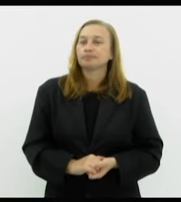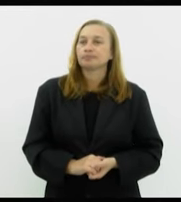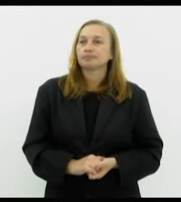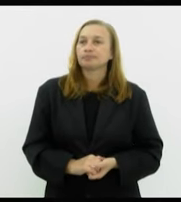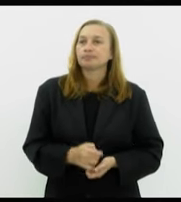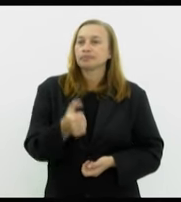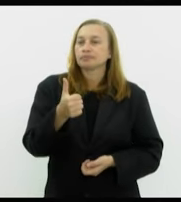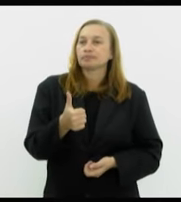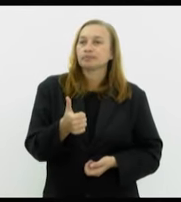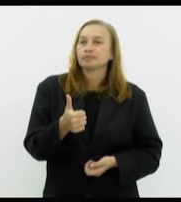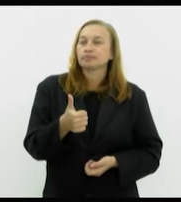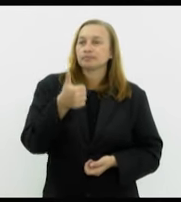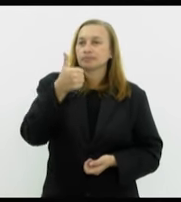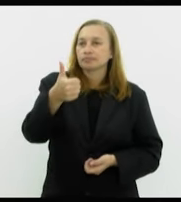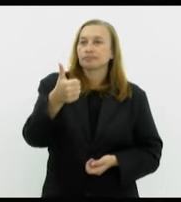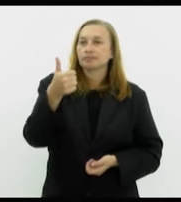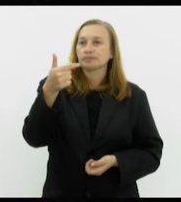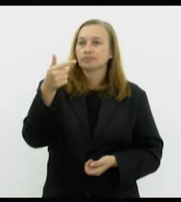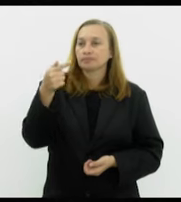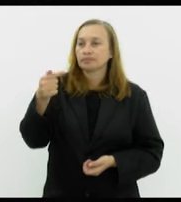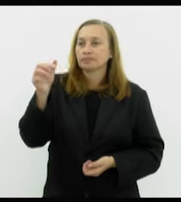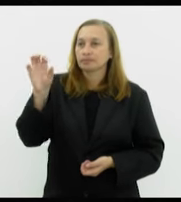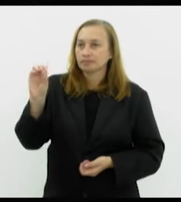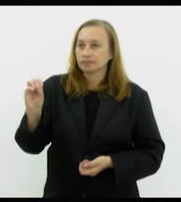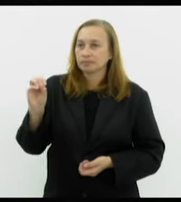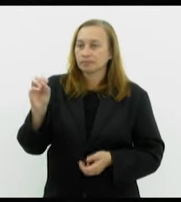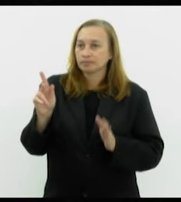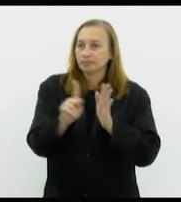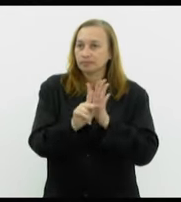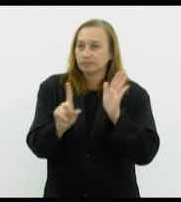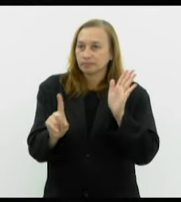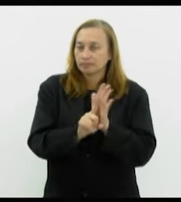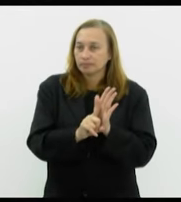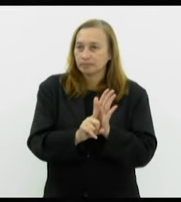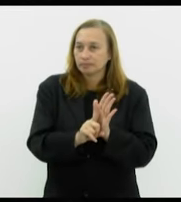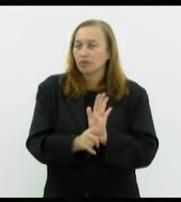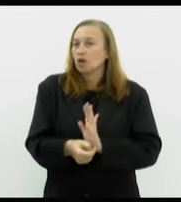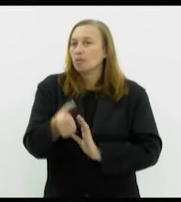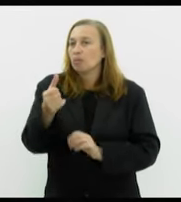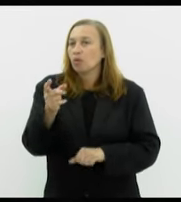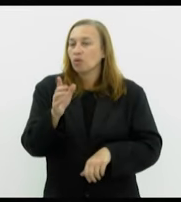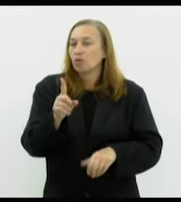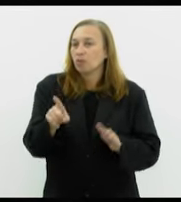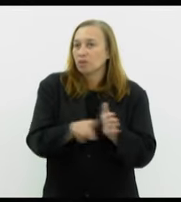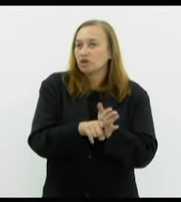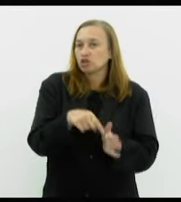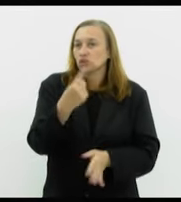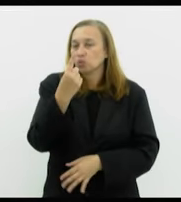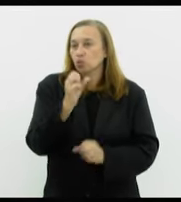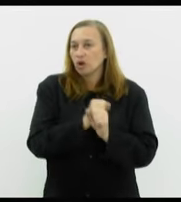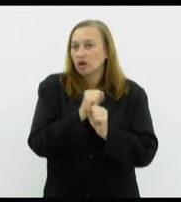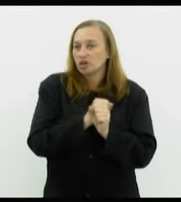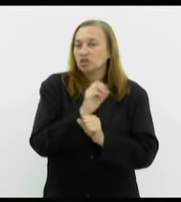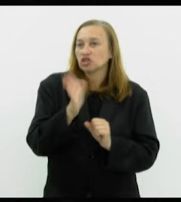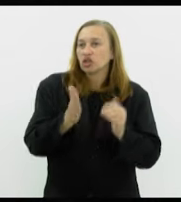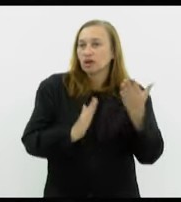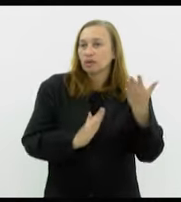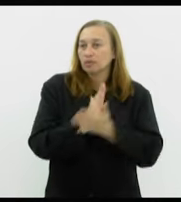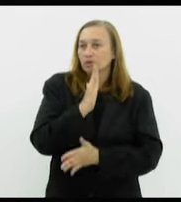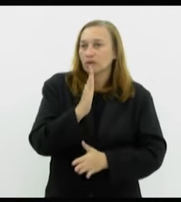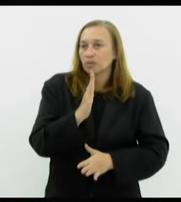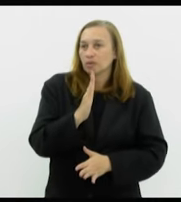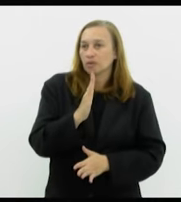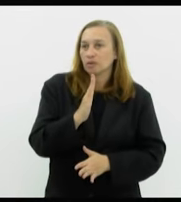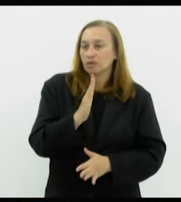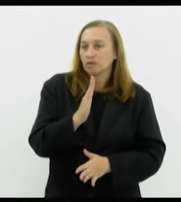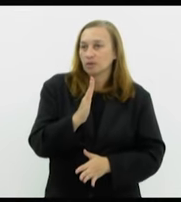quase 170 projetos de lei. Em pouco mais de um ano, já aprovamos mais de uma dúzia